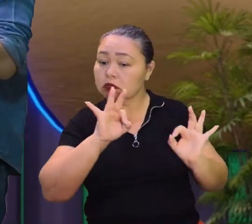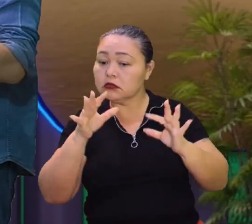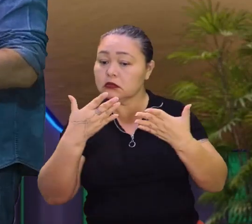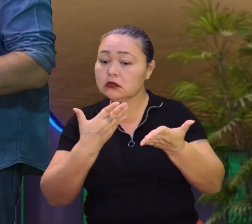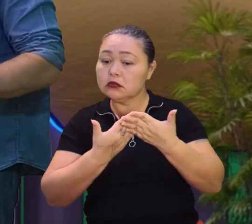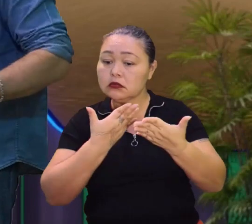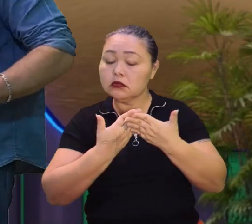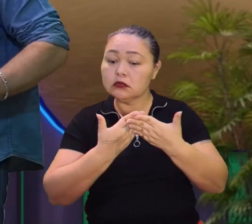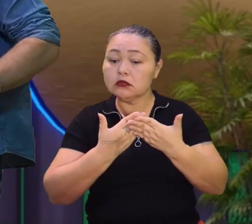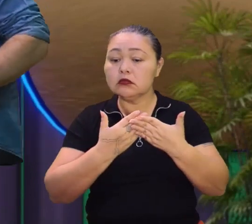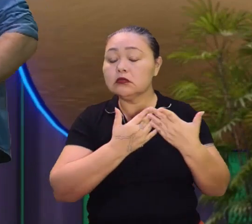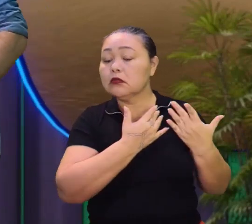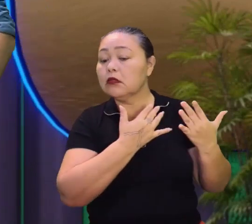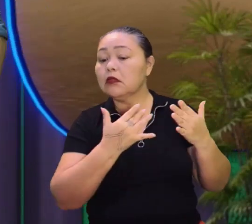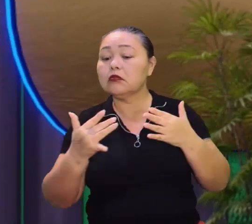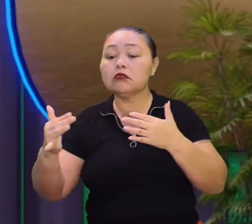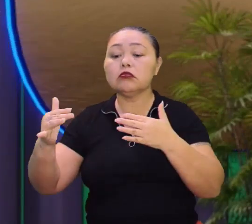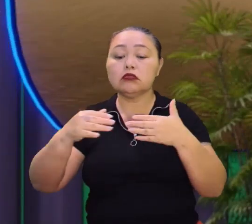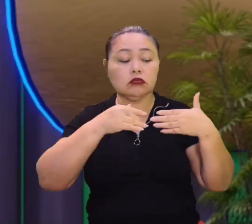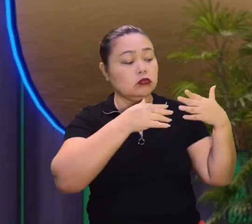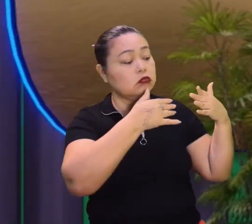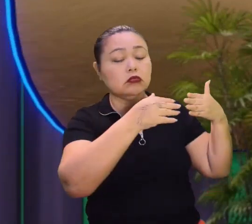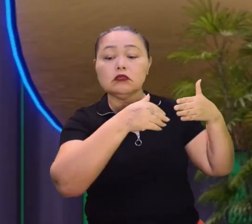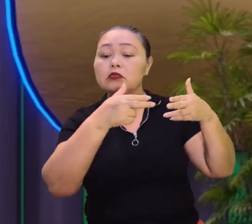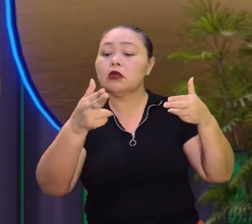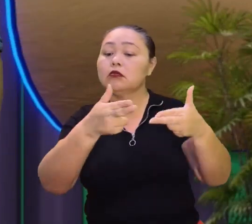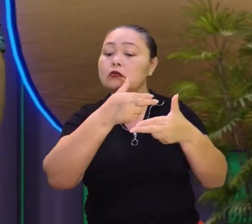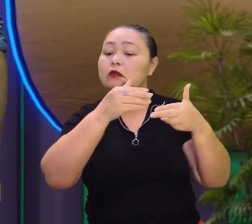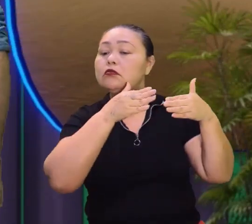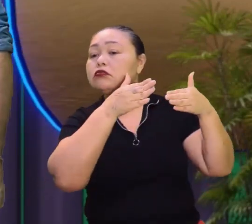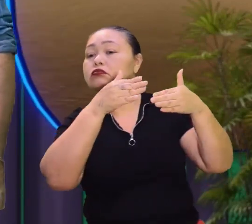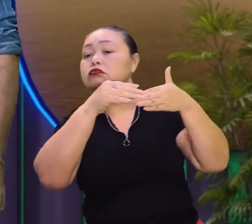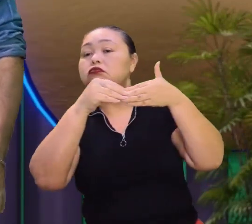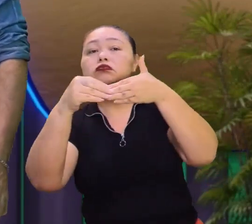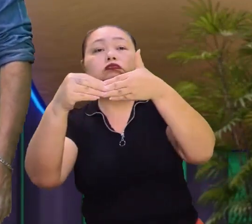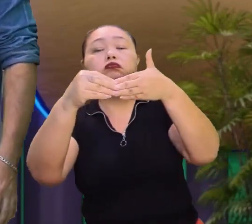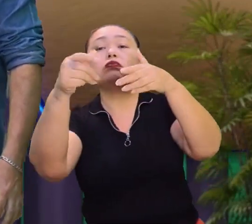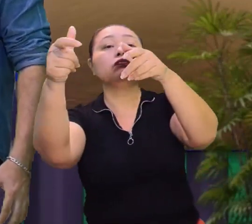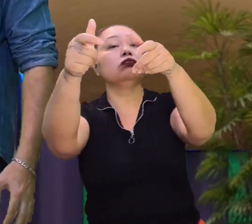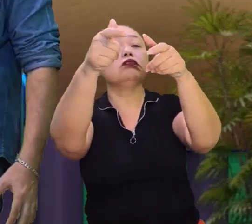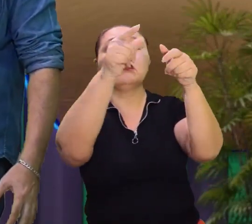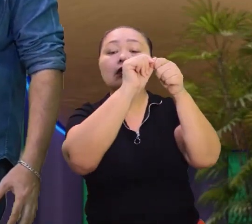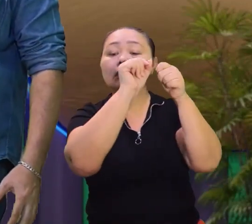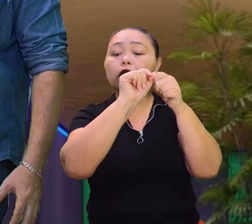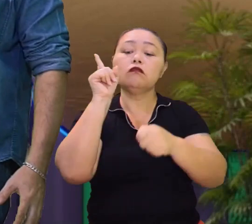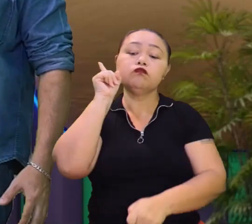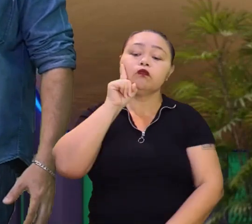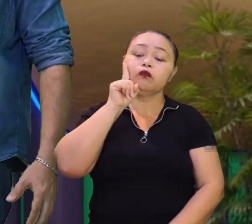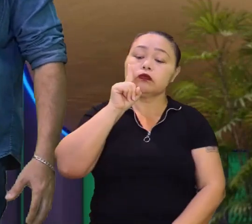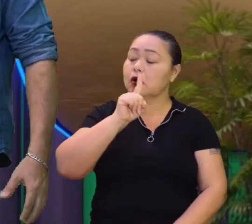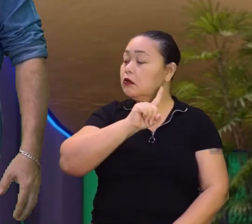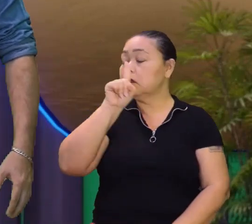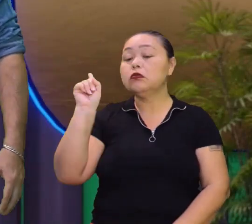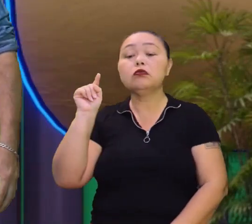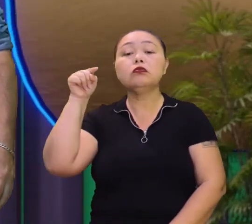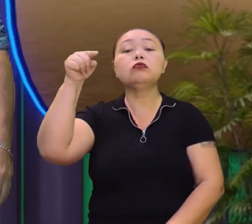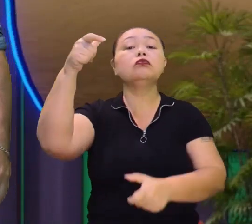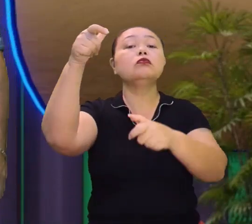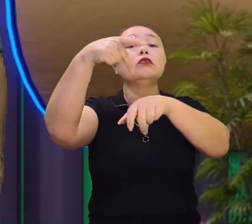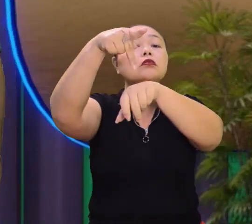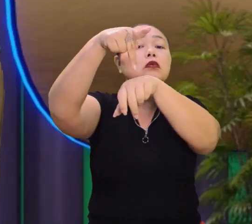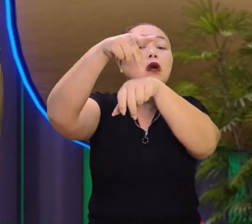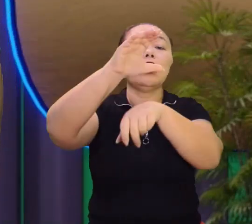aula que as massas de ar que levam, né? Que levam. Para todos os lugares. Lá dos Estados Unidos, afetando